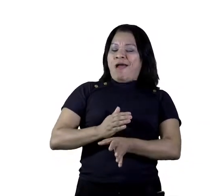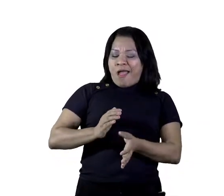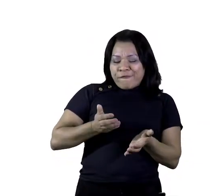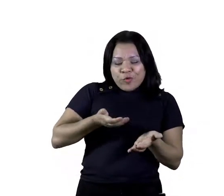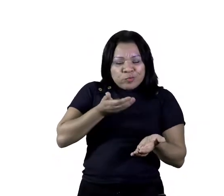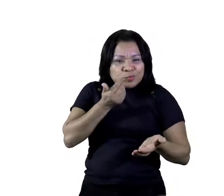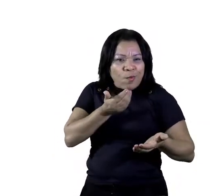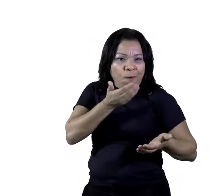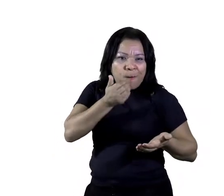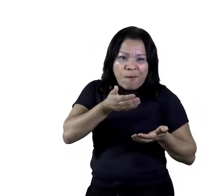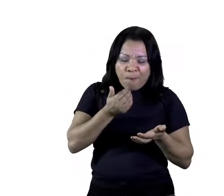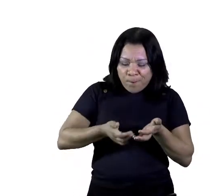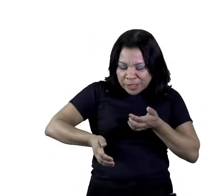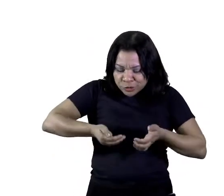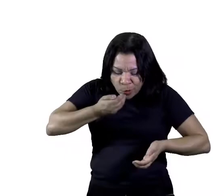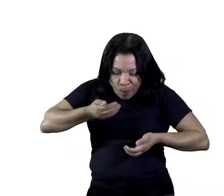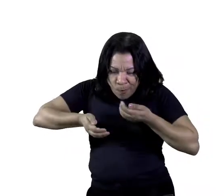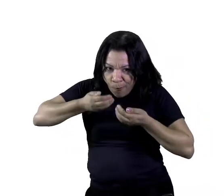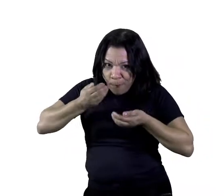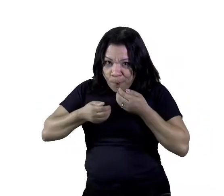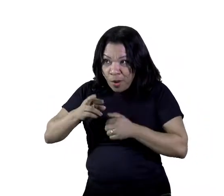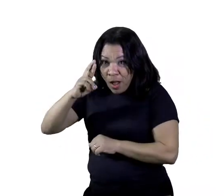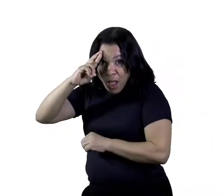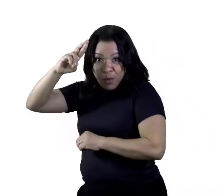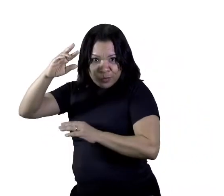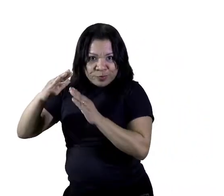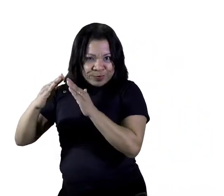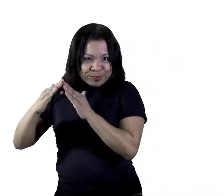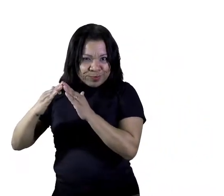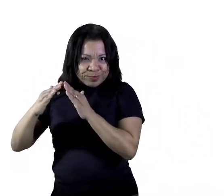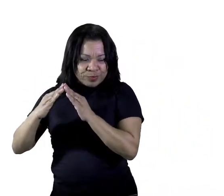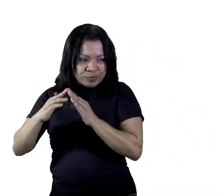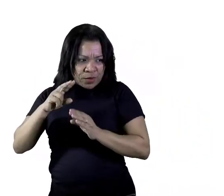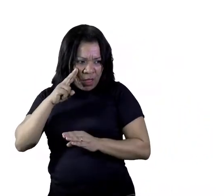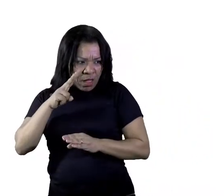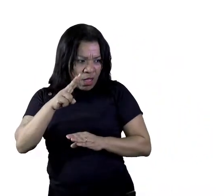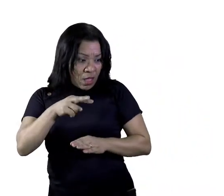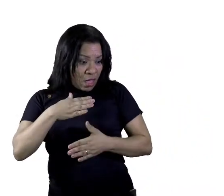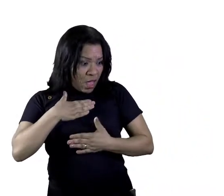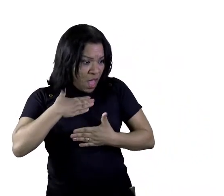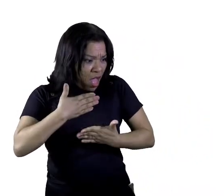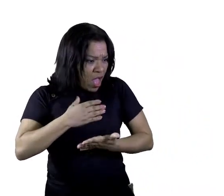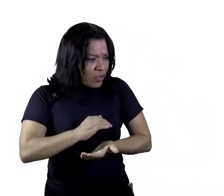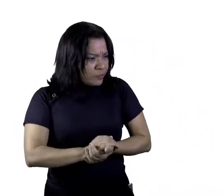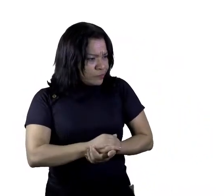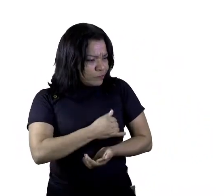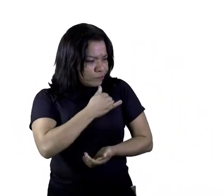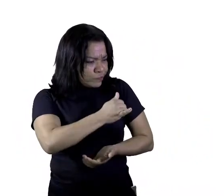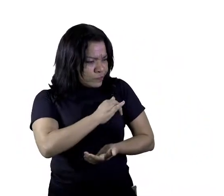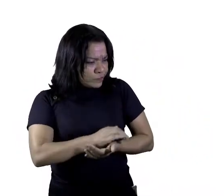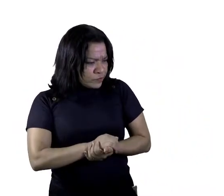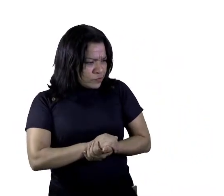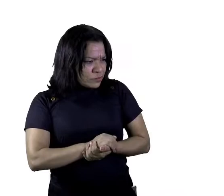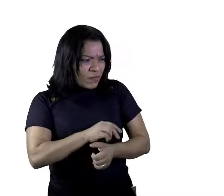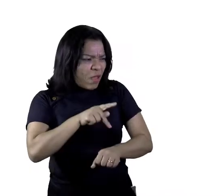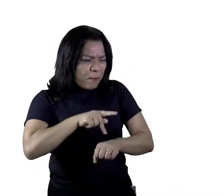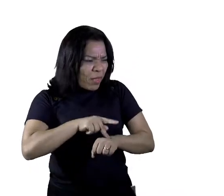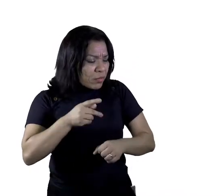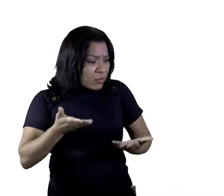por eles. Os donos da casa espantaram e disseram: "E as